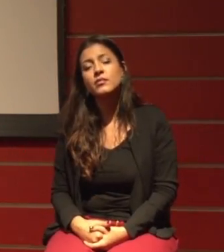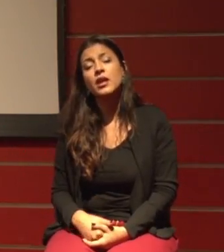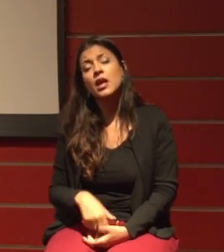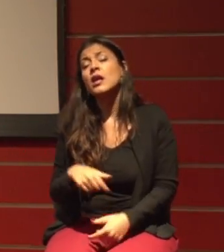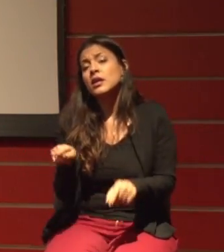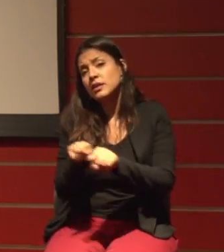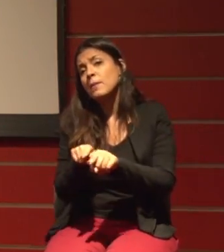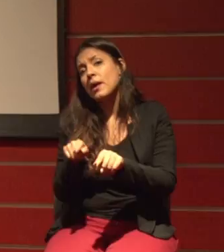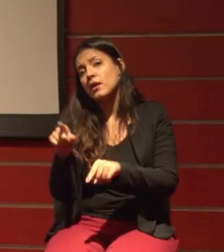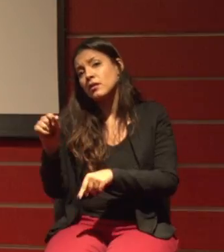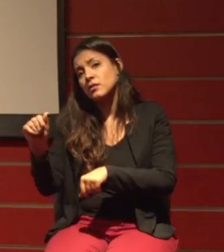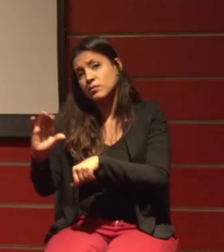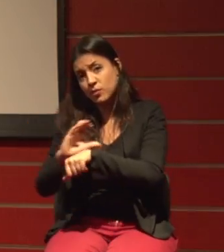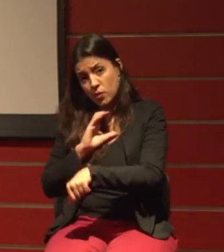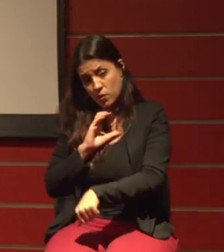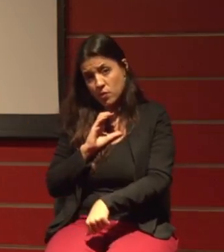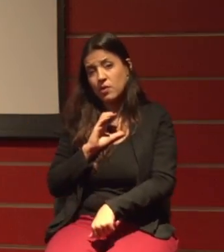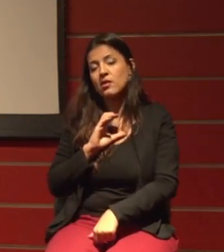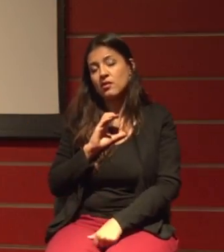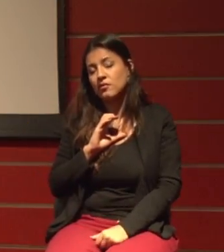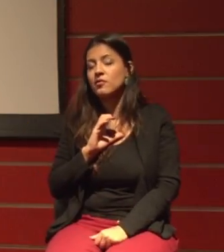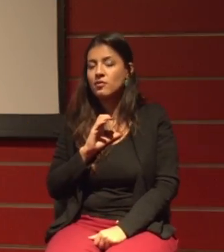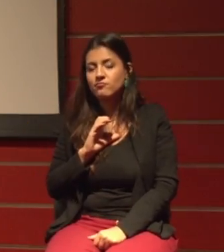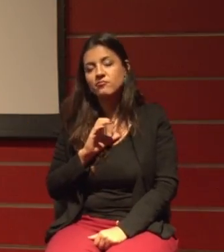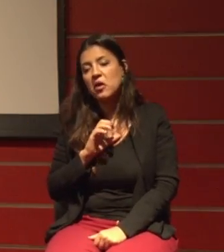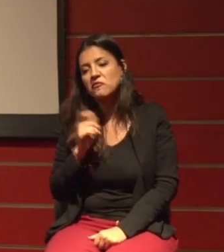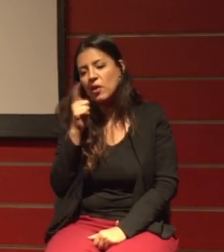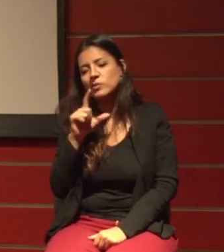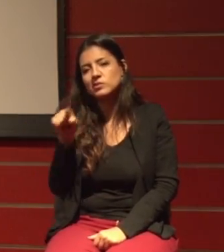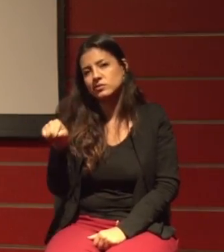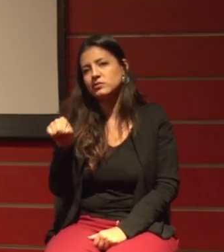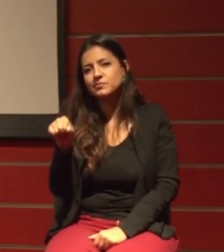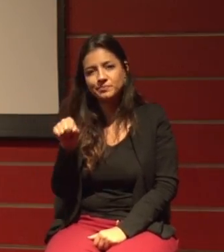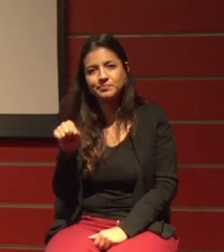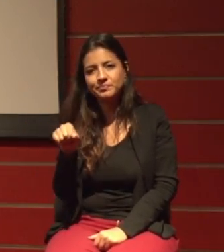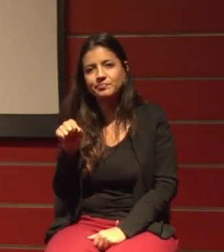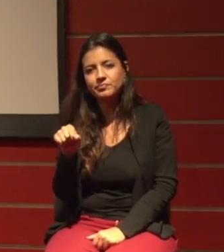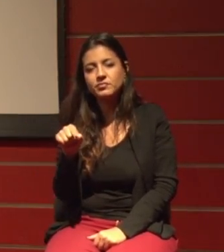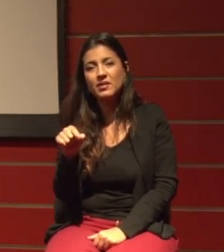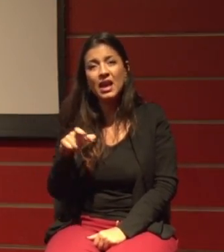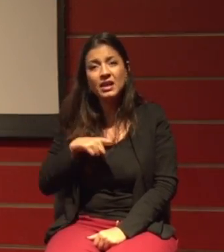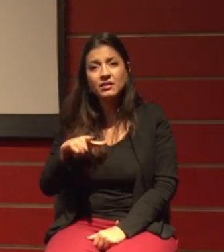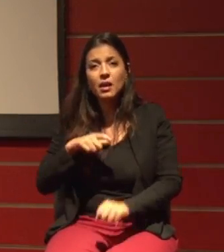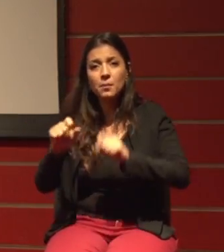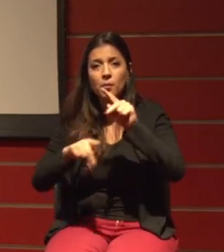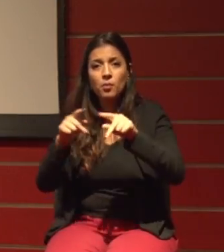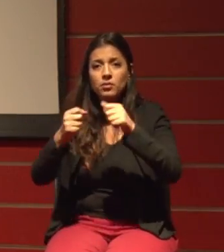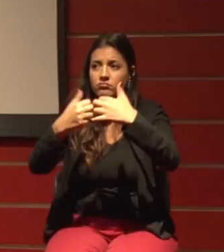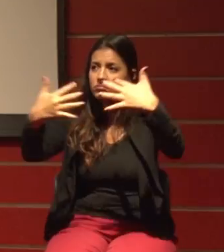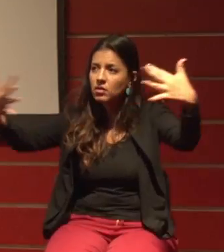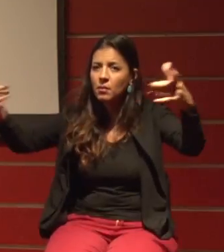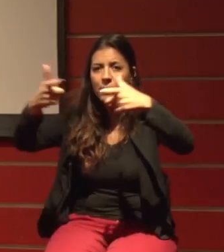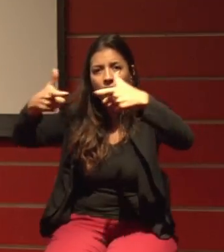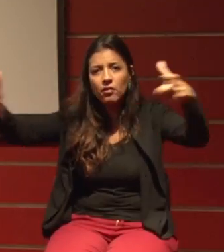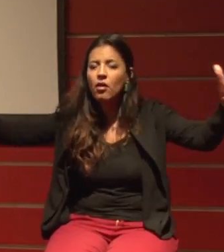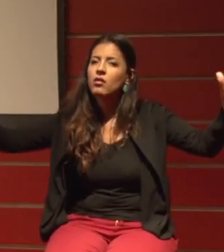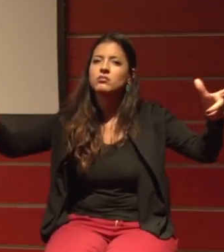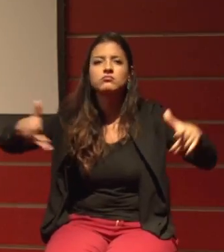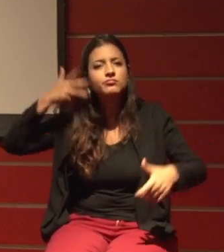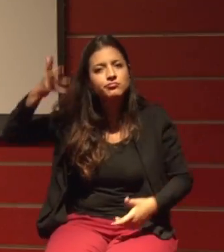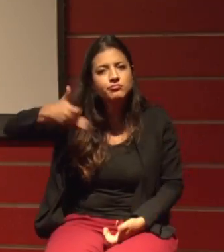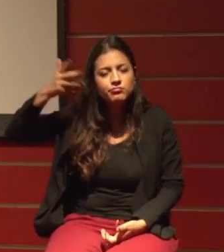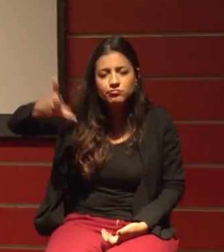financeiro e essa independência financeira vai vir daí né atingir um público maior falar para um público maior